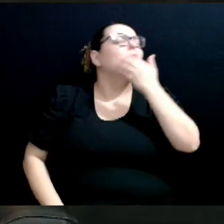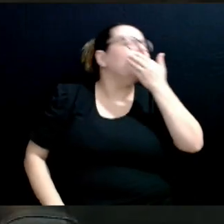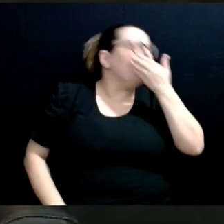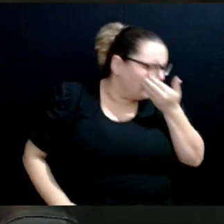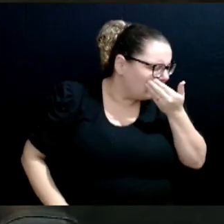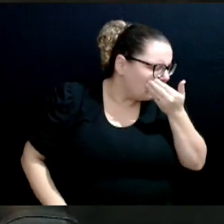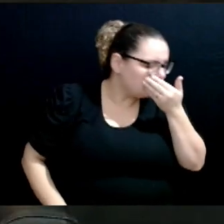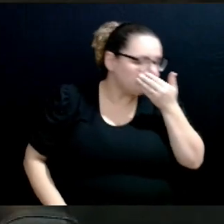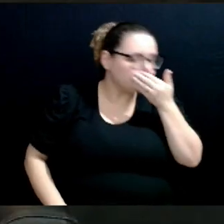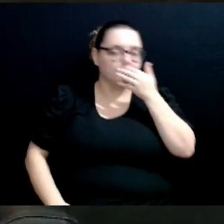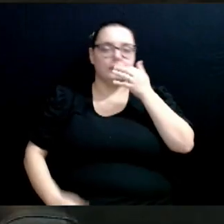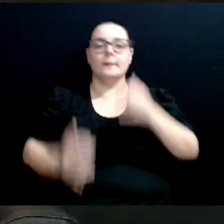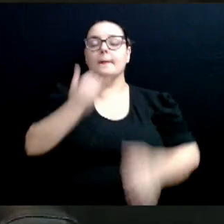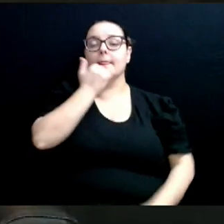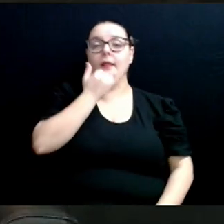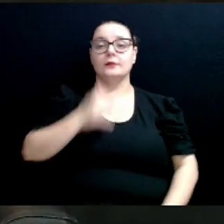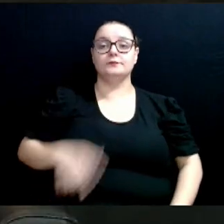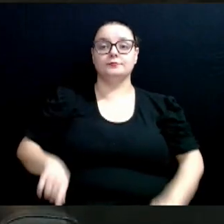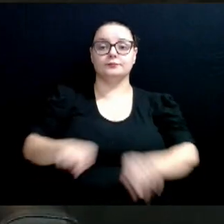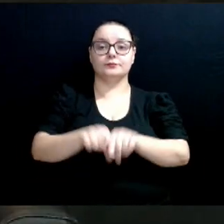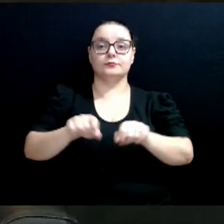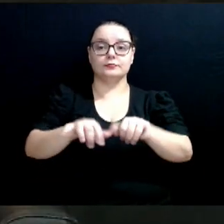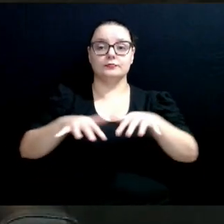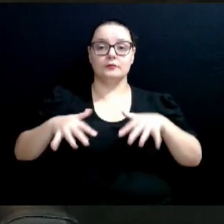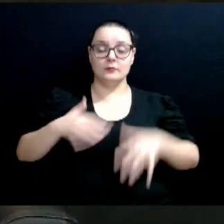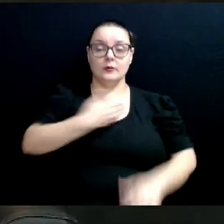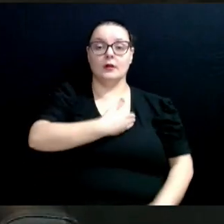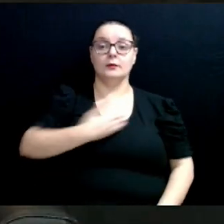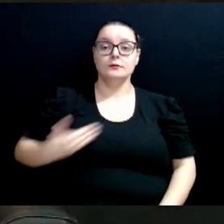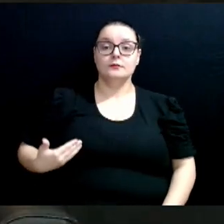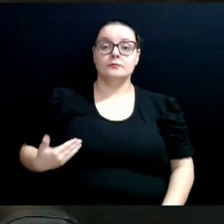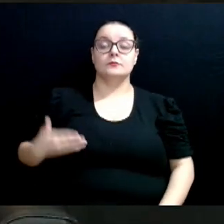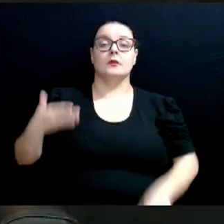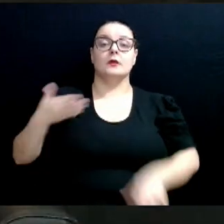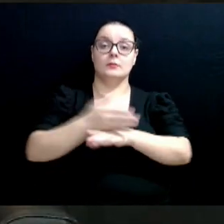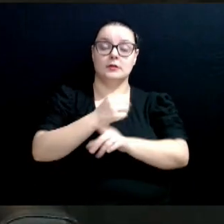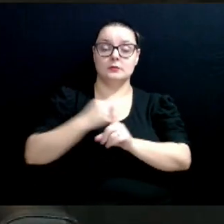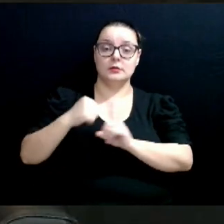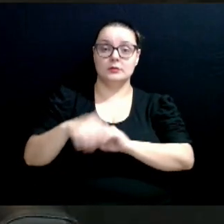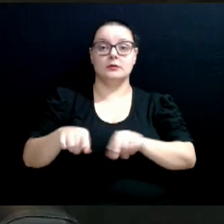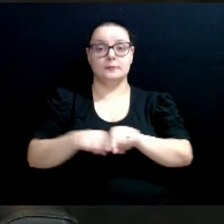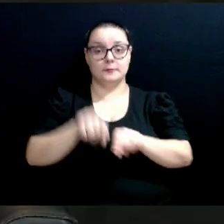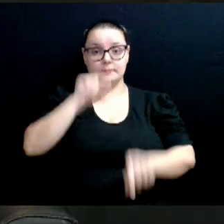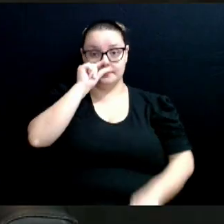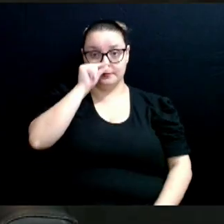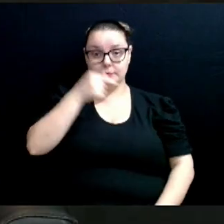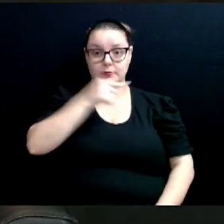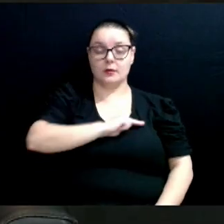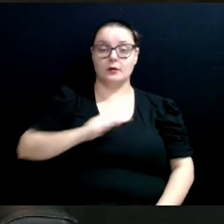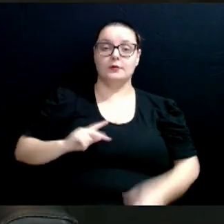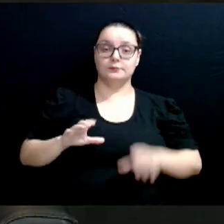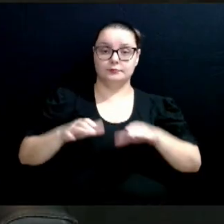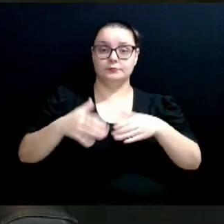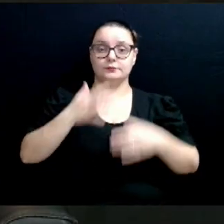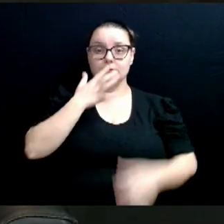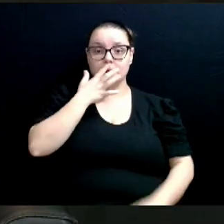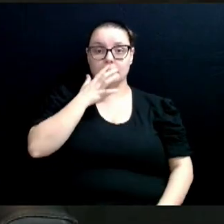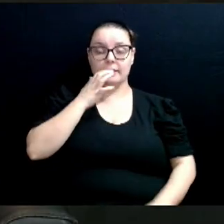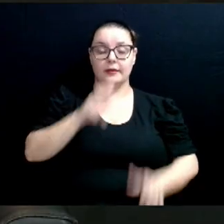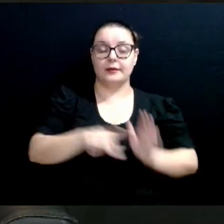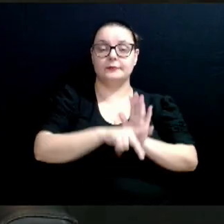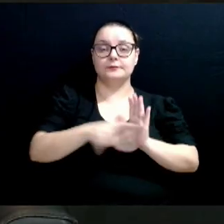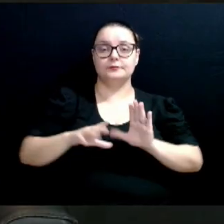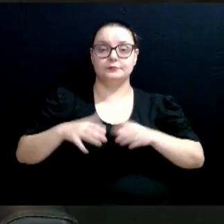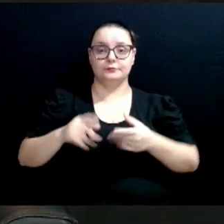audiências públicas para garantir a participação da sociedade. Além de Salvetti, que vai presidir o colegiado, fazem parte da comissão os vereadores